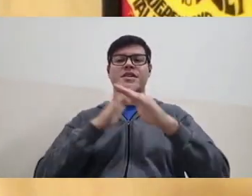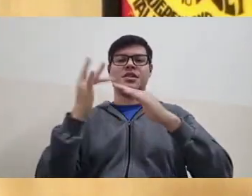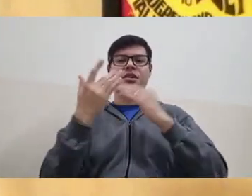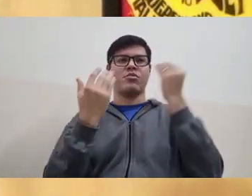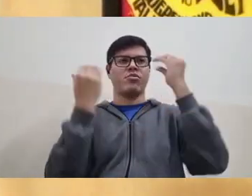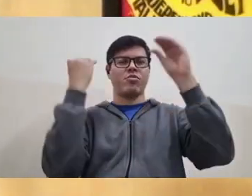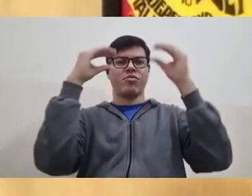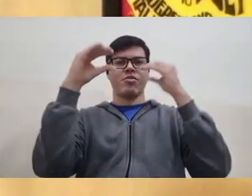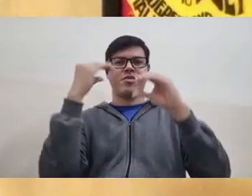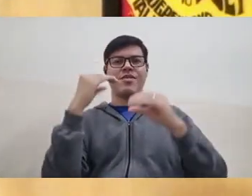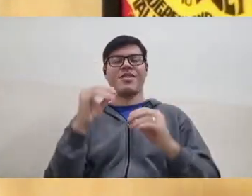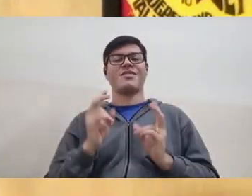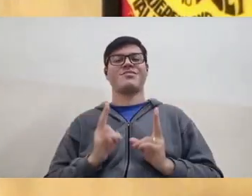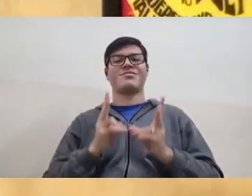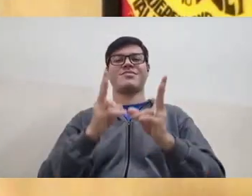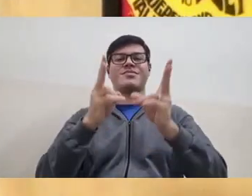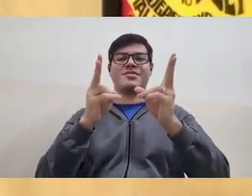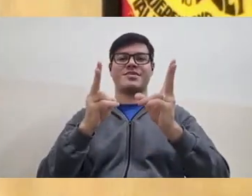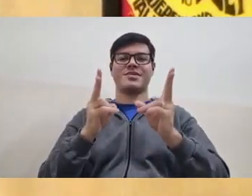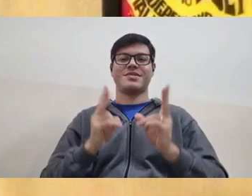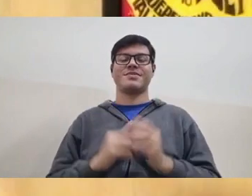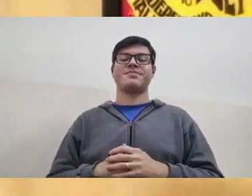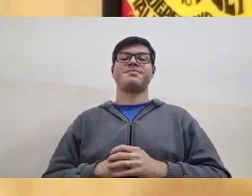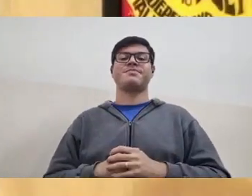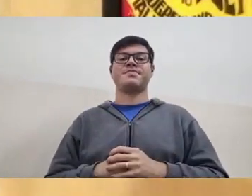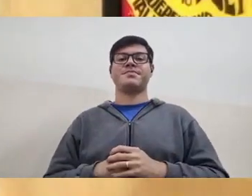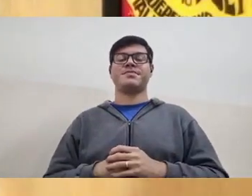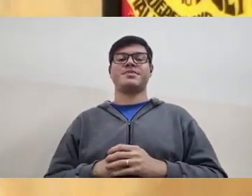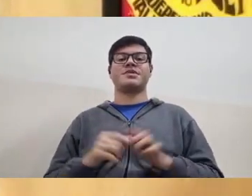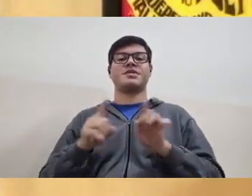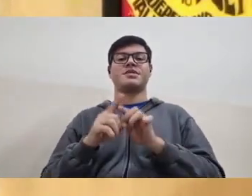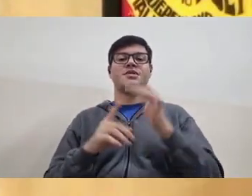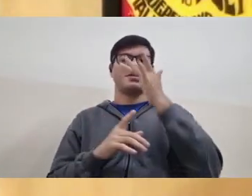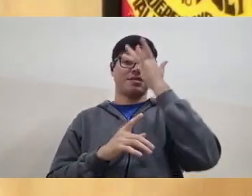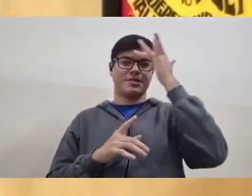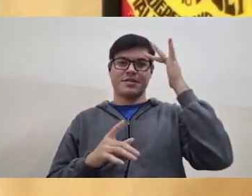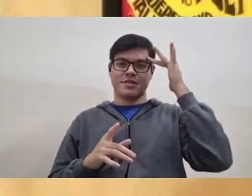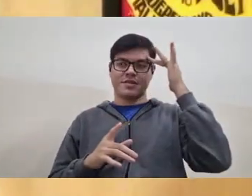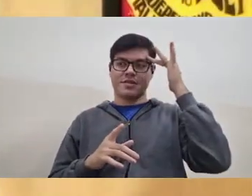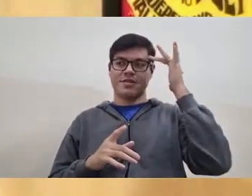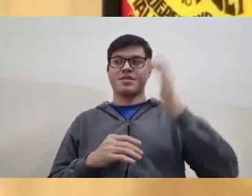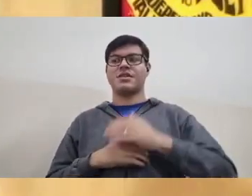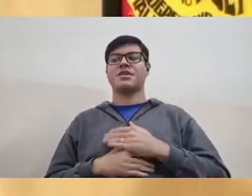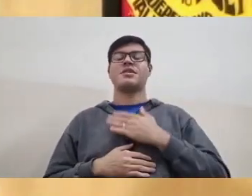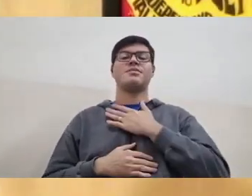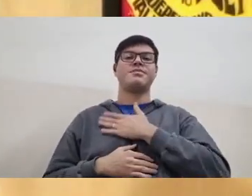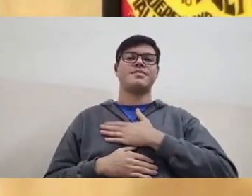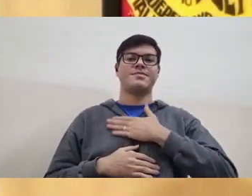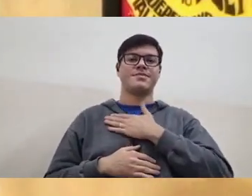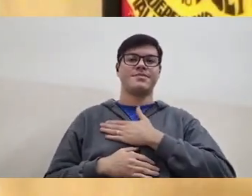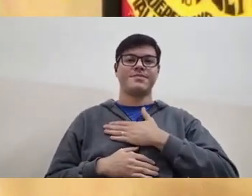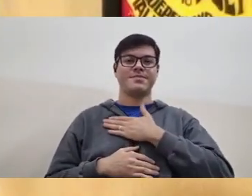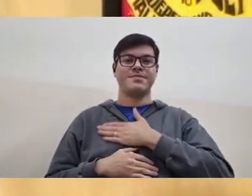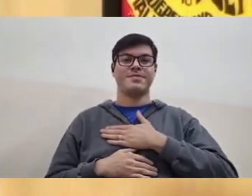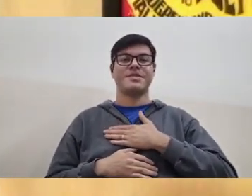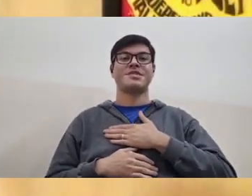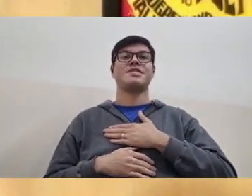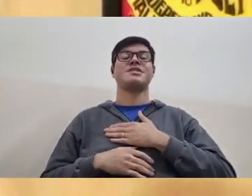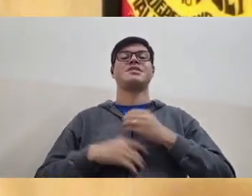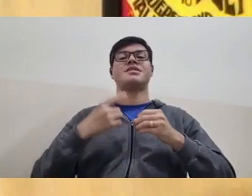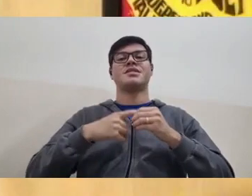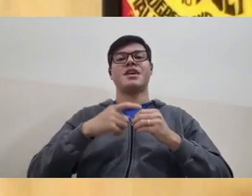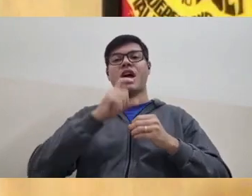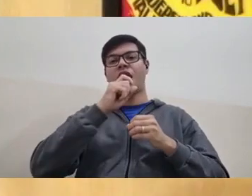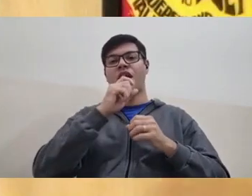redes sociais ou da internet de maneira geral. E as pessoas que fazem a diferença, que fazem alguma coisa para que Araras